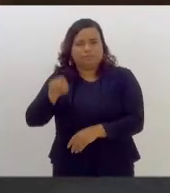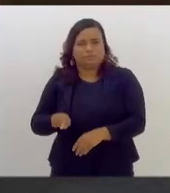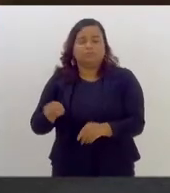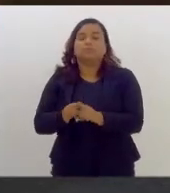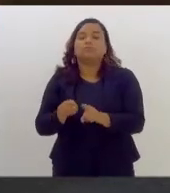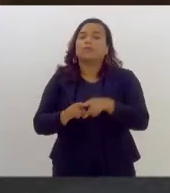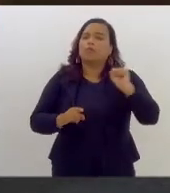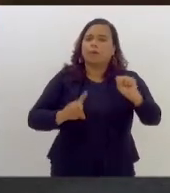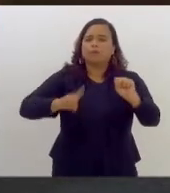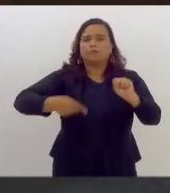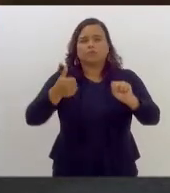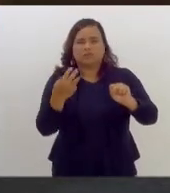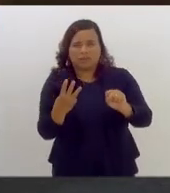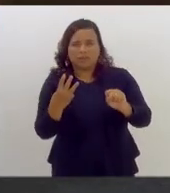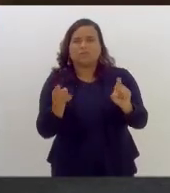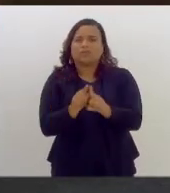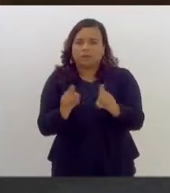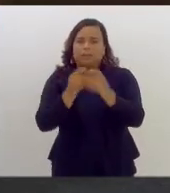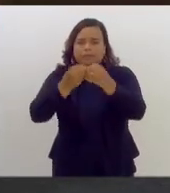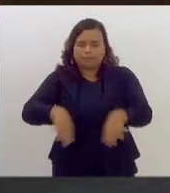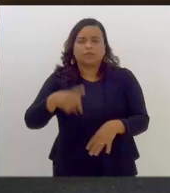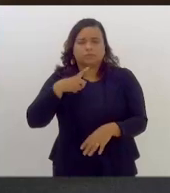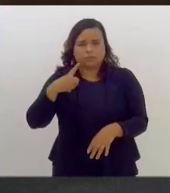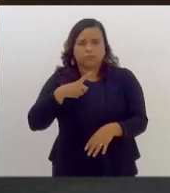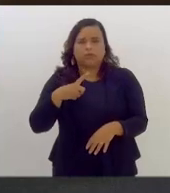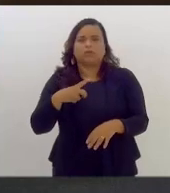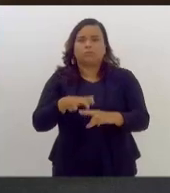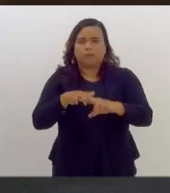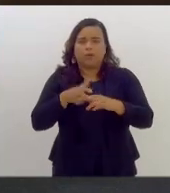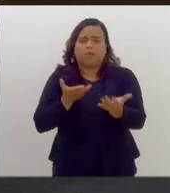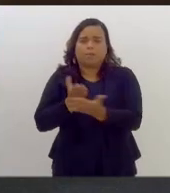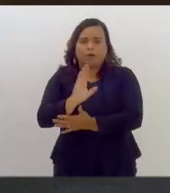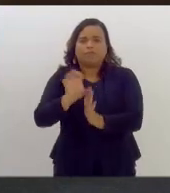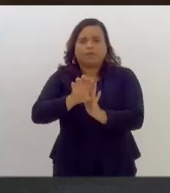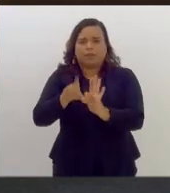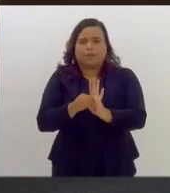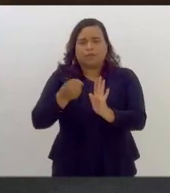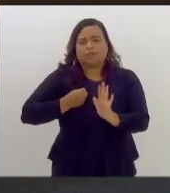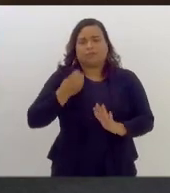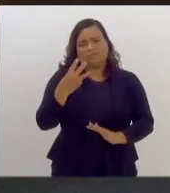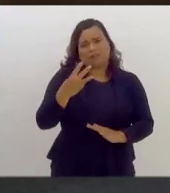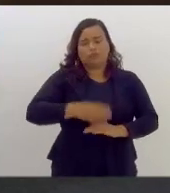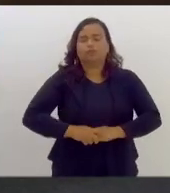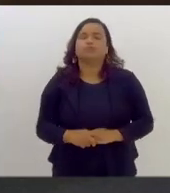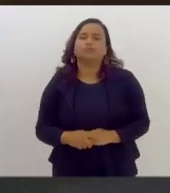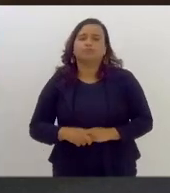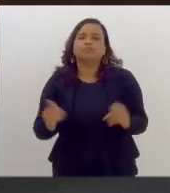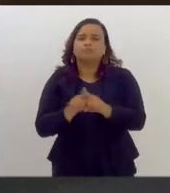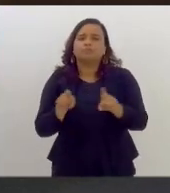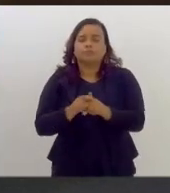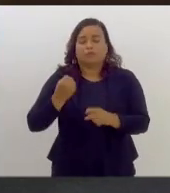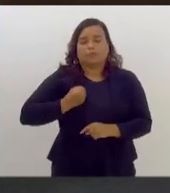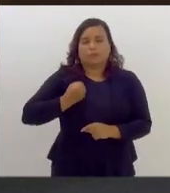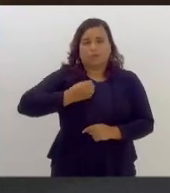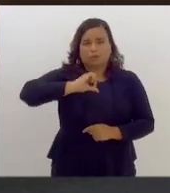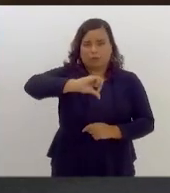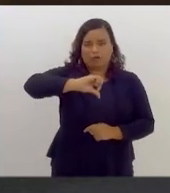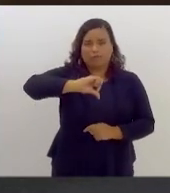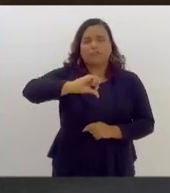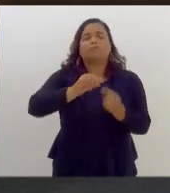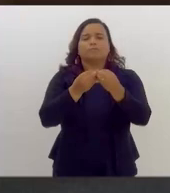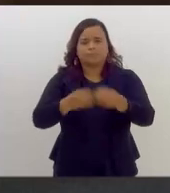números 8 e 13, portanto, também prejudicadas pela aprovação da emenda número 3. E a número 9,